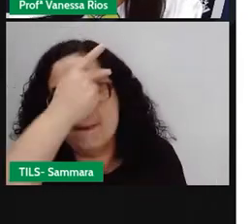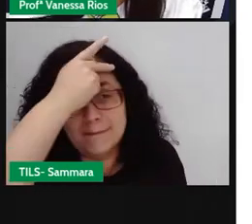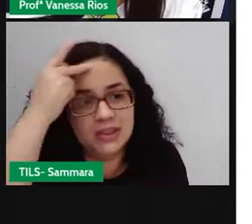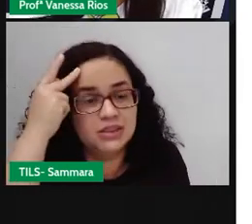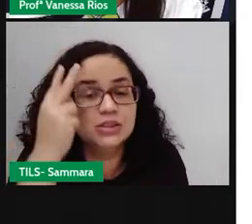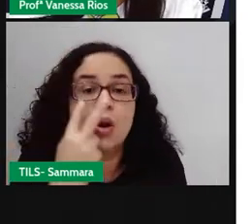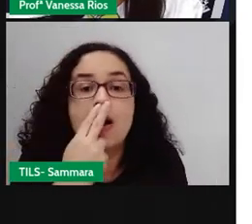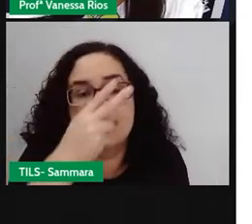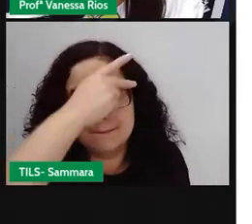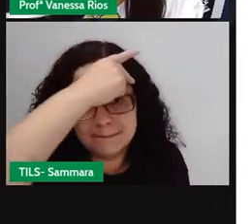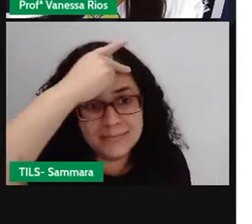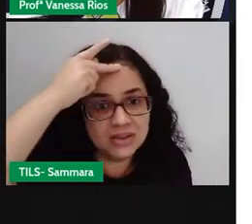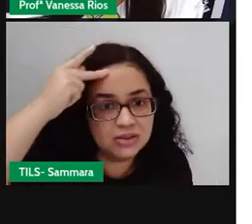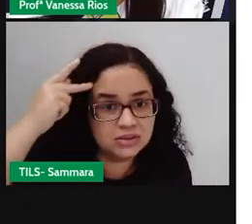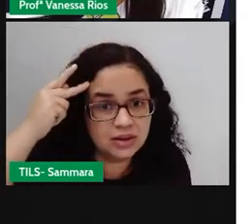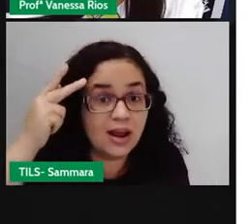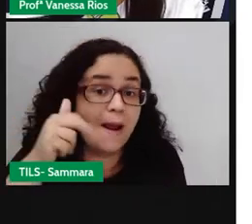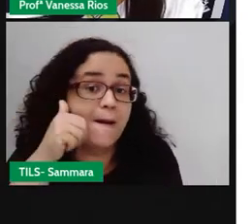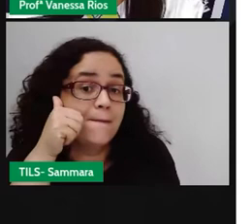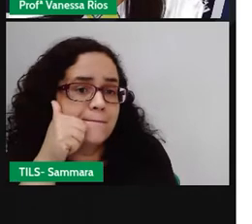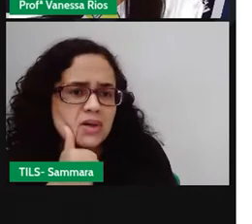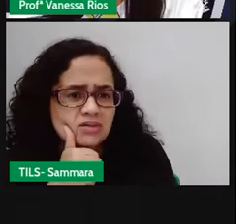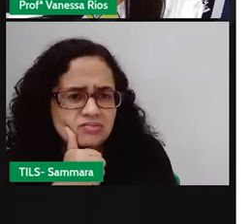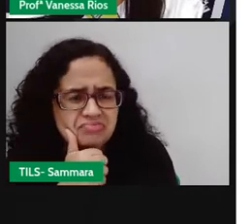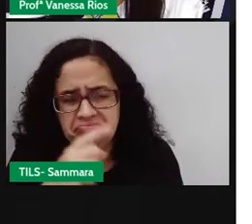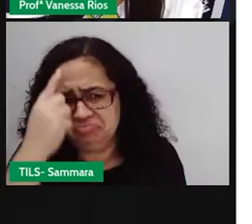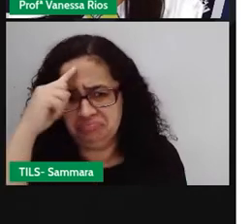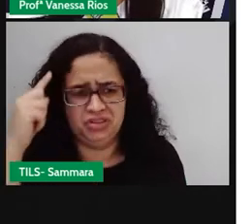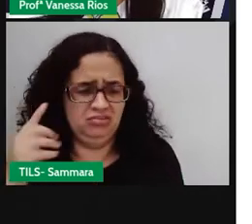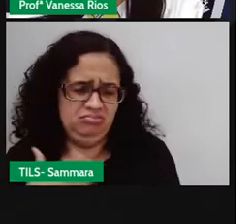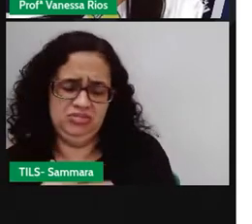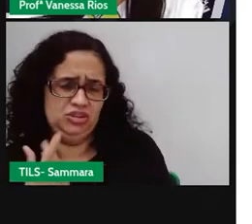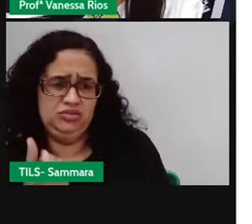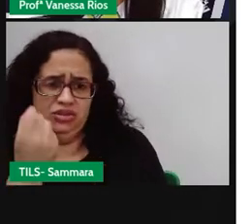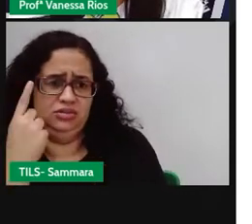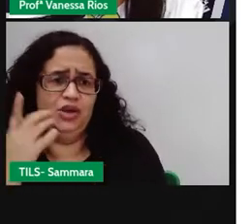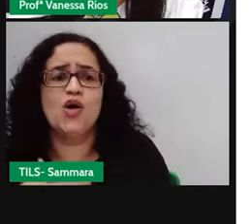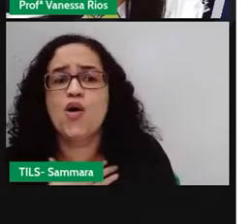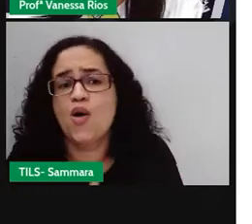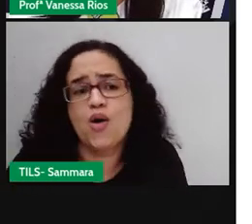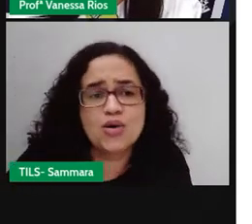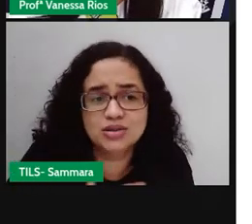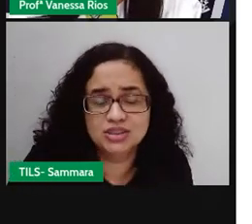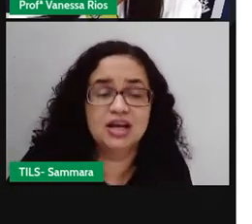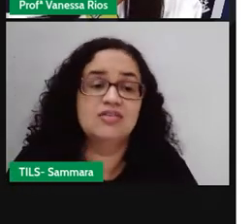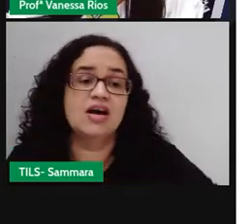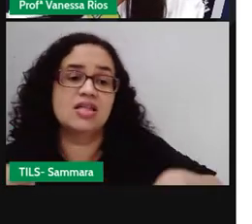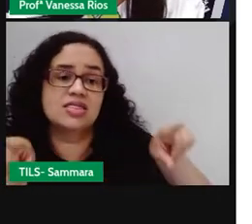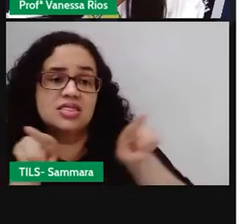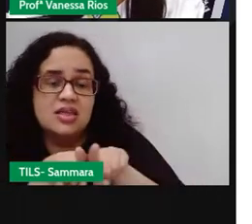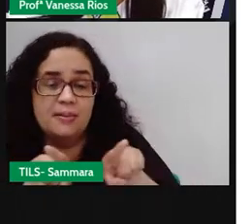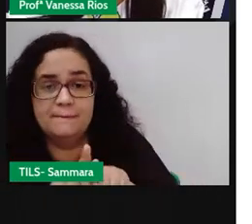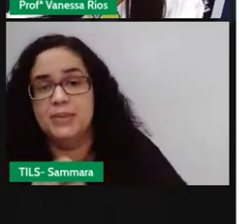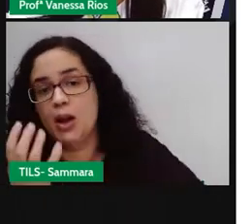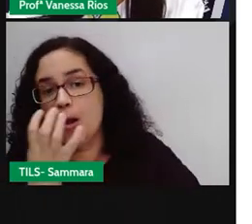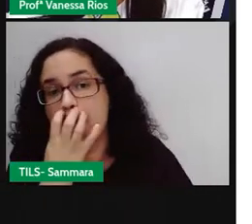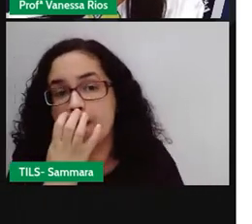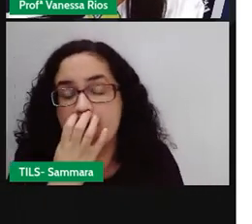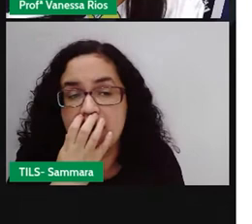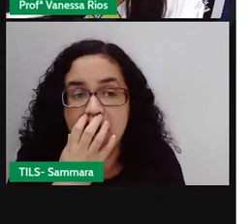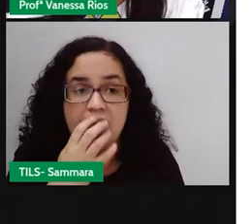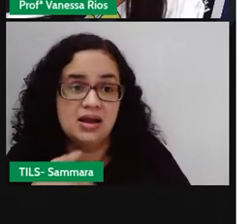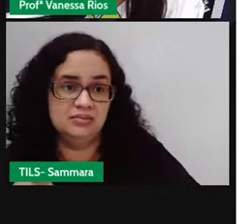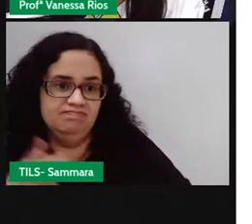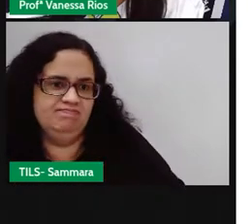pessoa. A mãe dela não se incomodava, pois gostava também do cachorro. Porém, a irmã